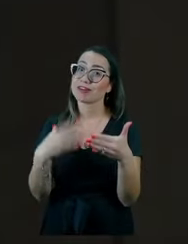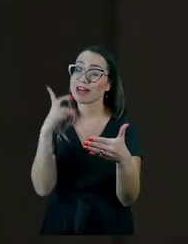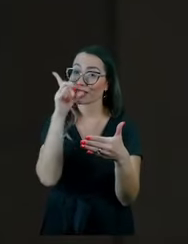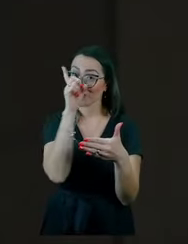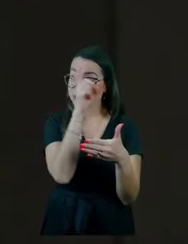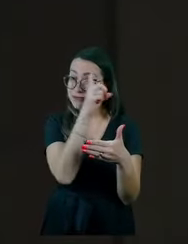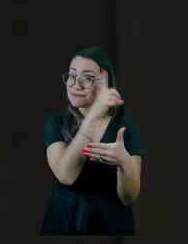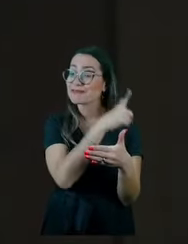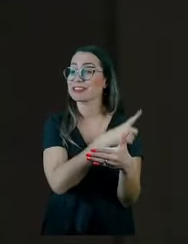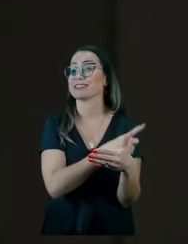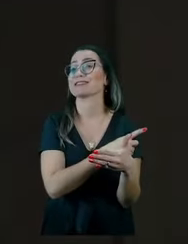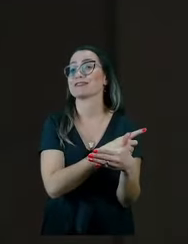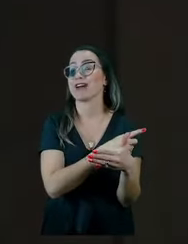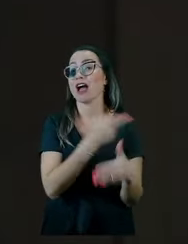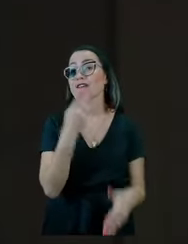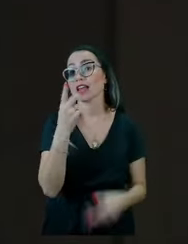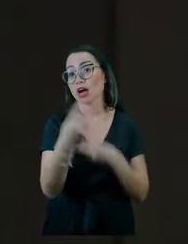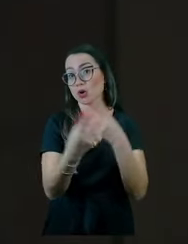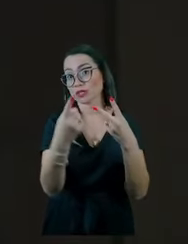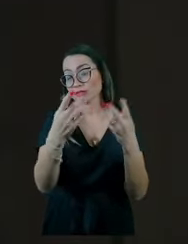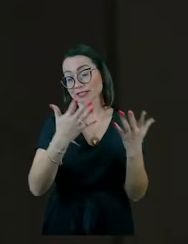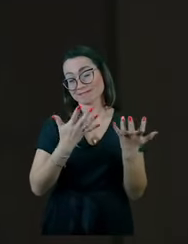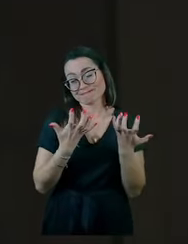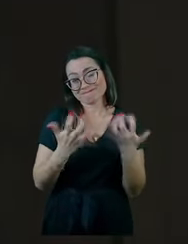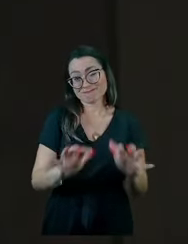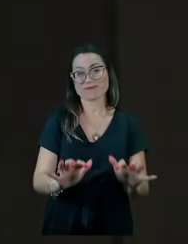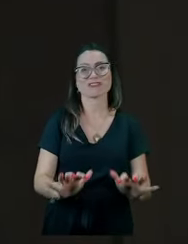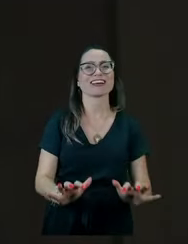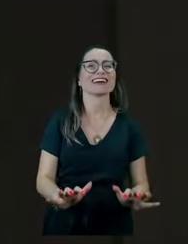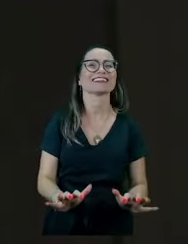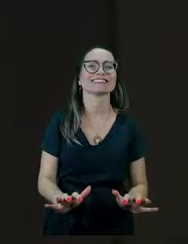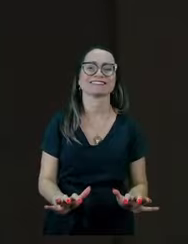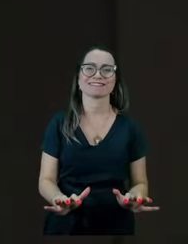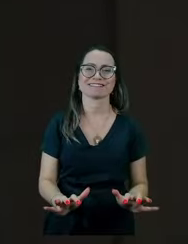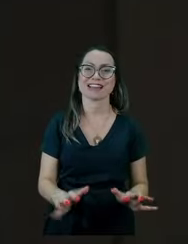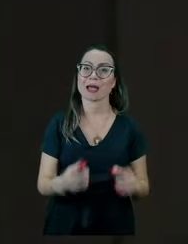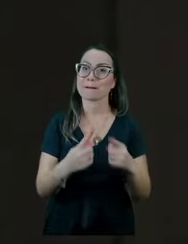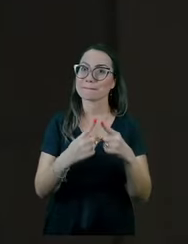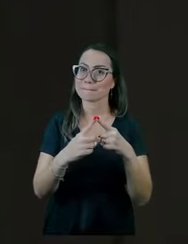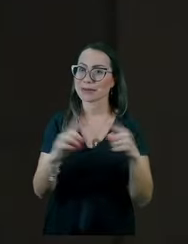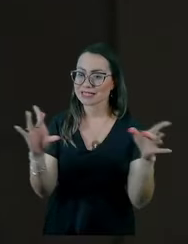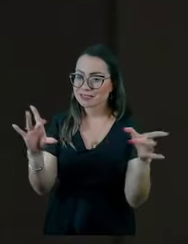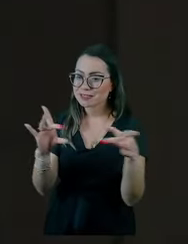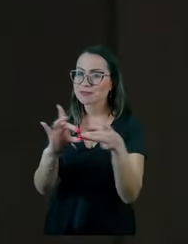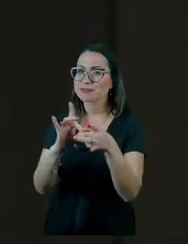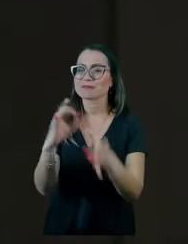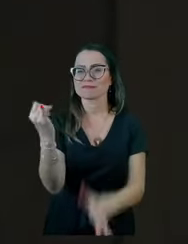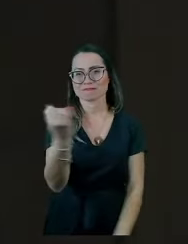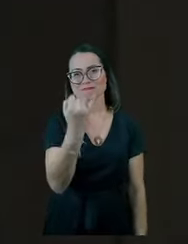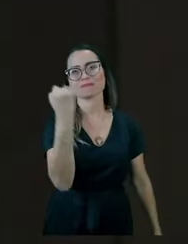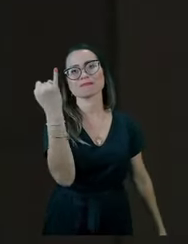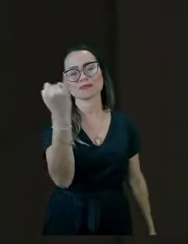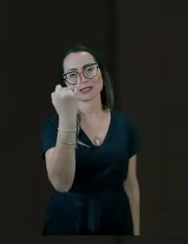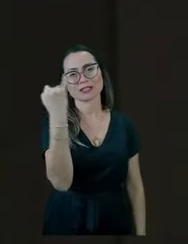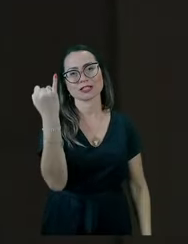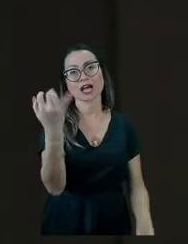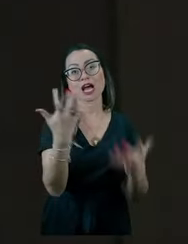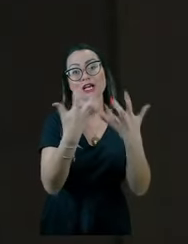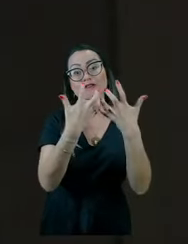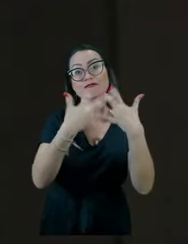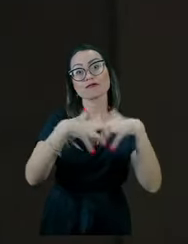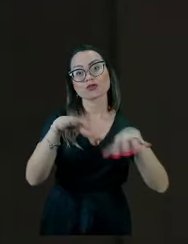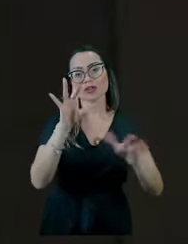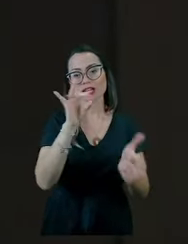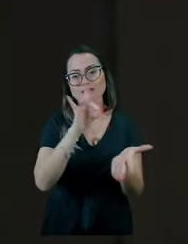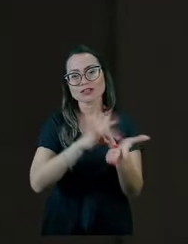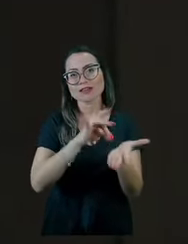que vai dizer coisas que você não queria ouvir. Mas é aquela conexão necessária que bota em funcionamento a sua vida.